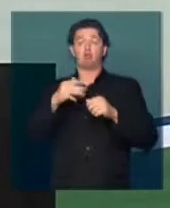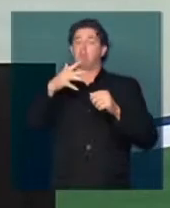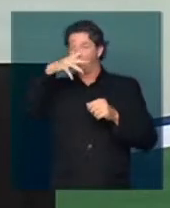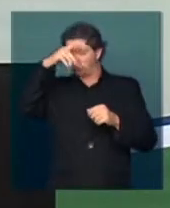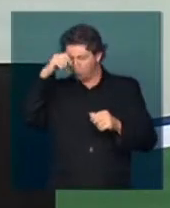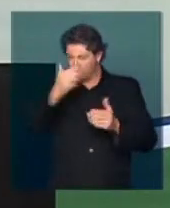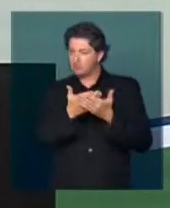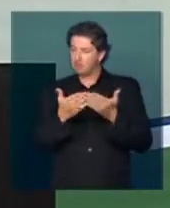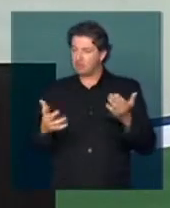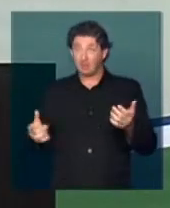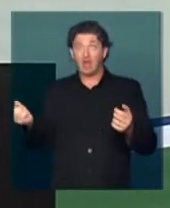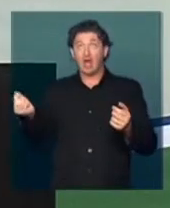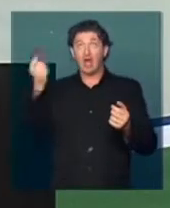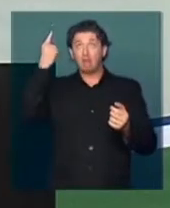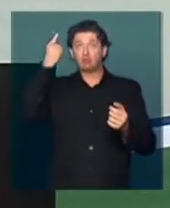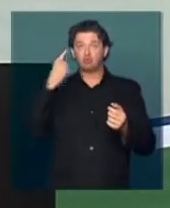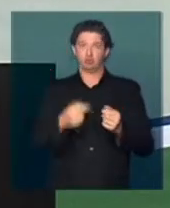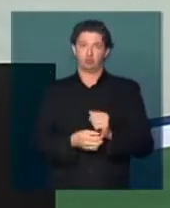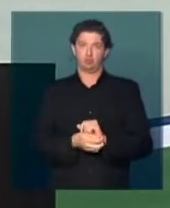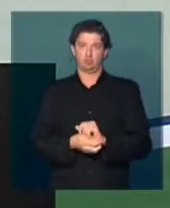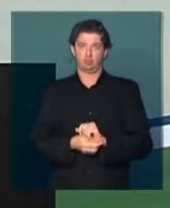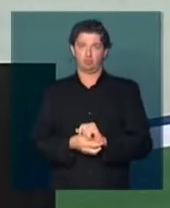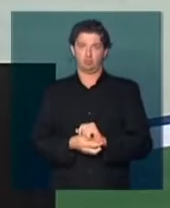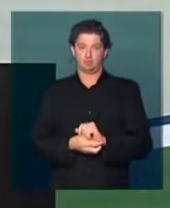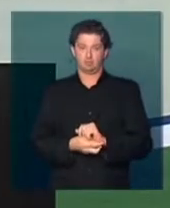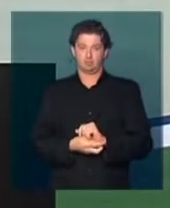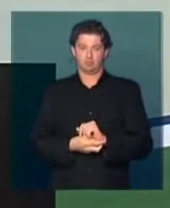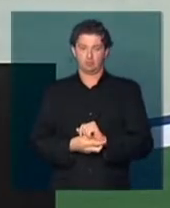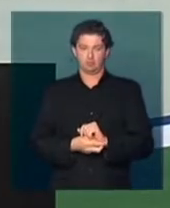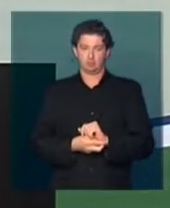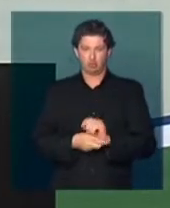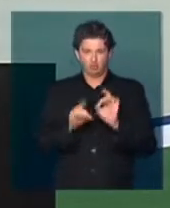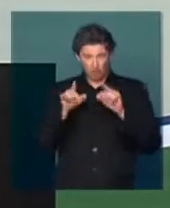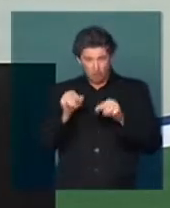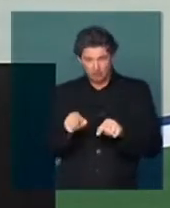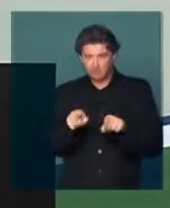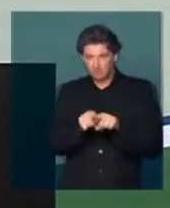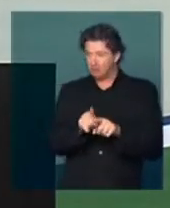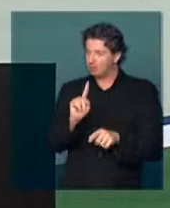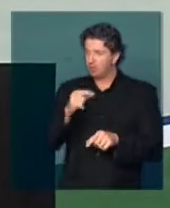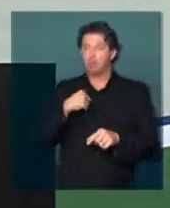perdendo de forma absurda. E não é só por esse tema. Eu quero